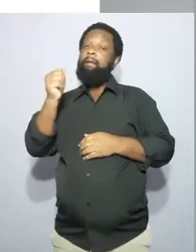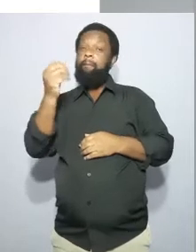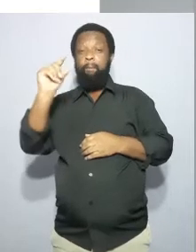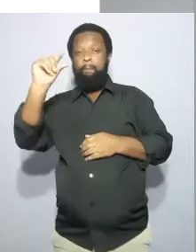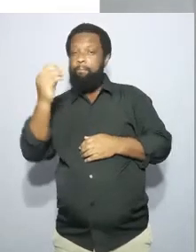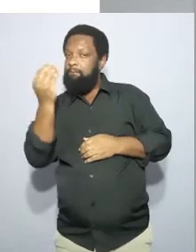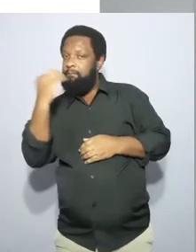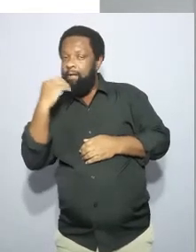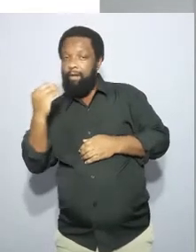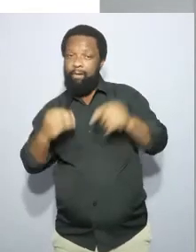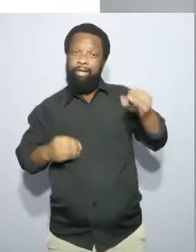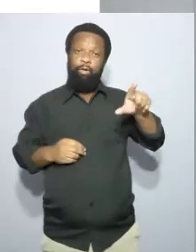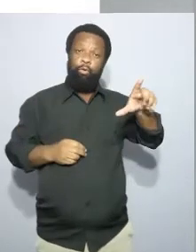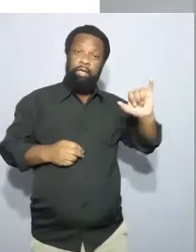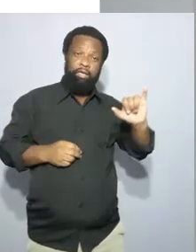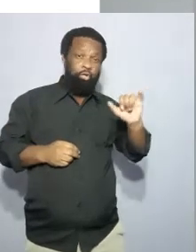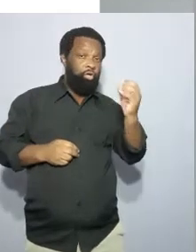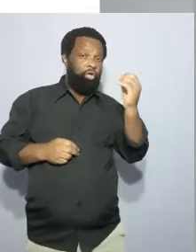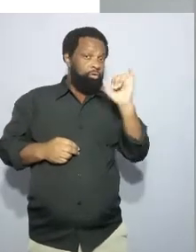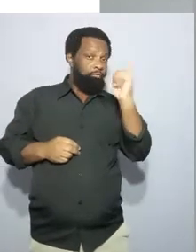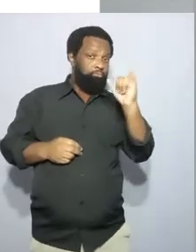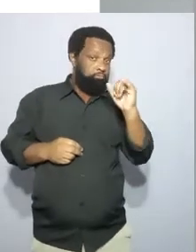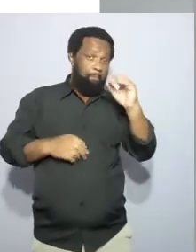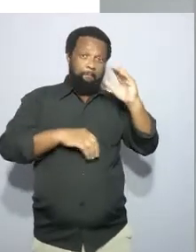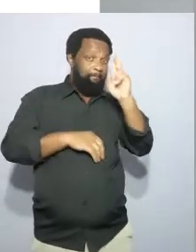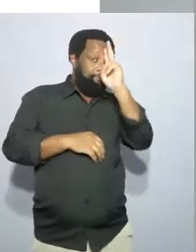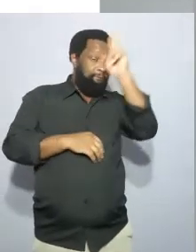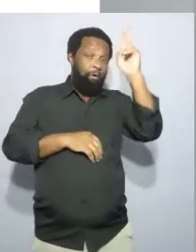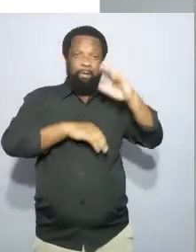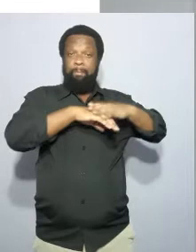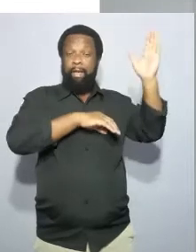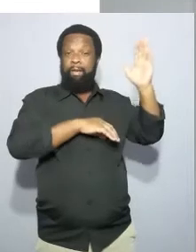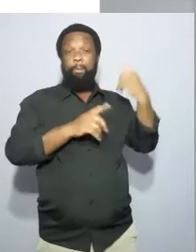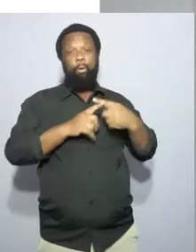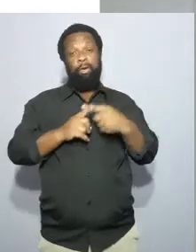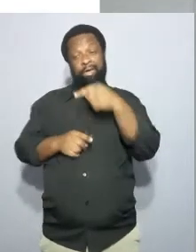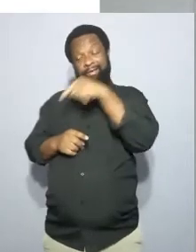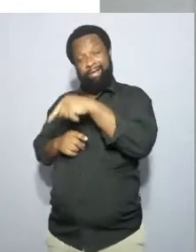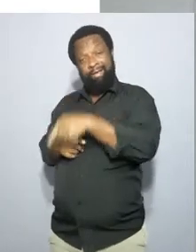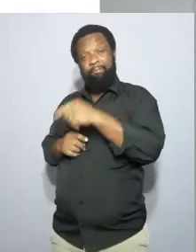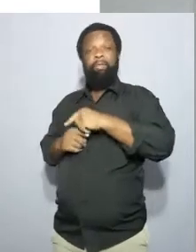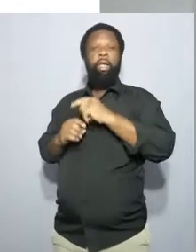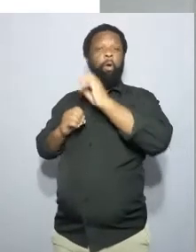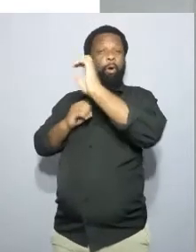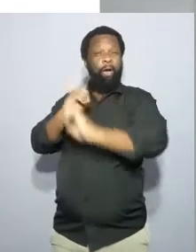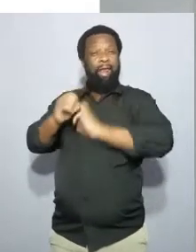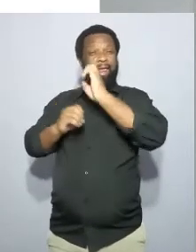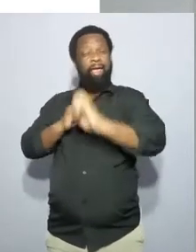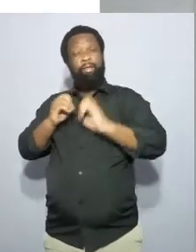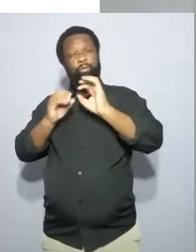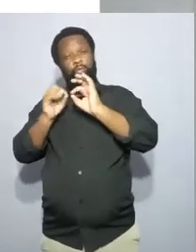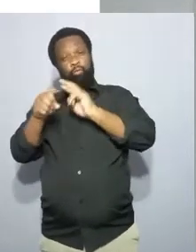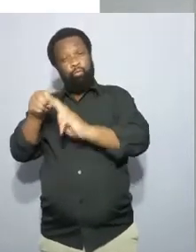do que a do lítio, porque é mais fácil remover esse elétron que está mais distante do núcleo, que está